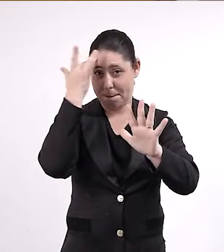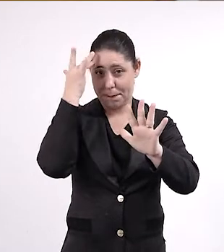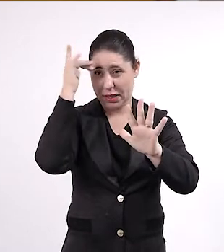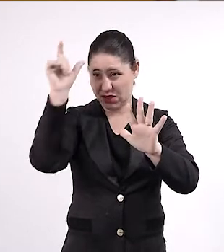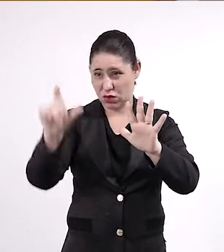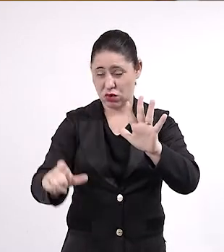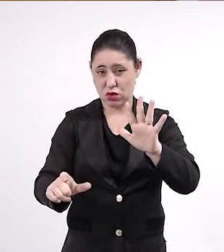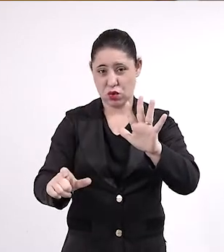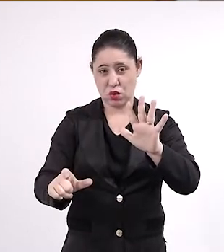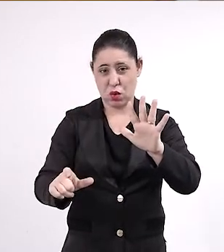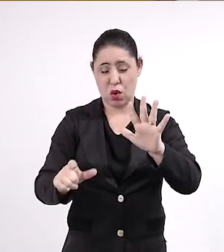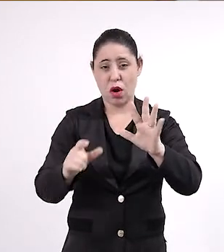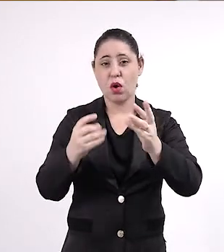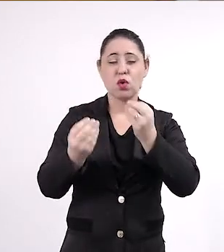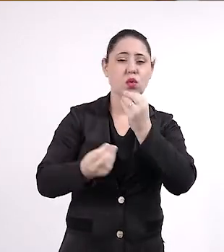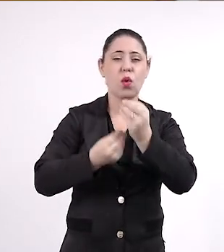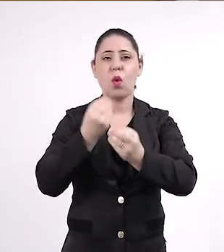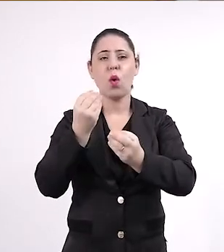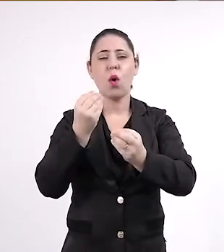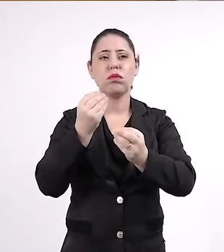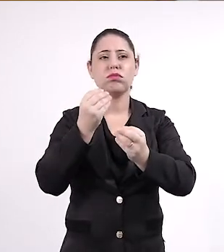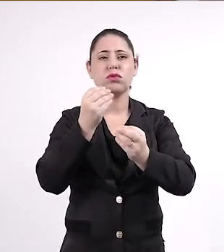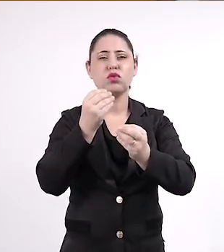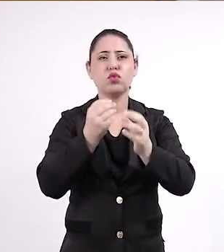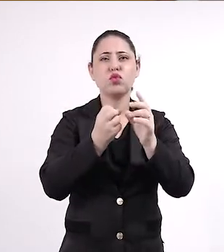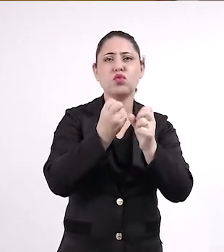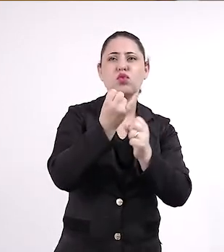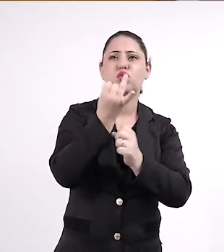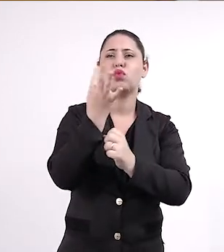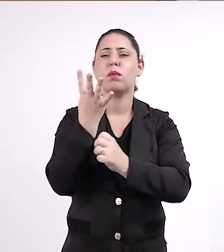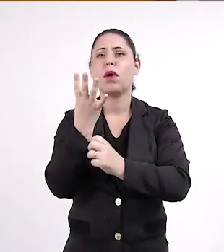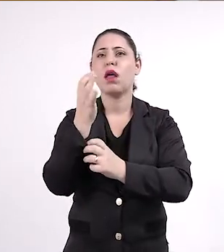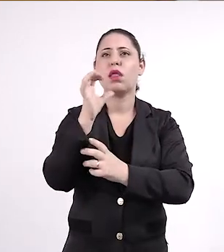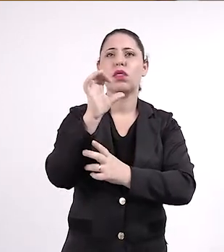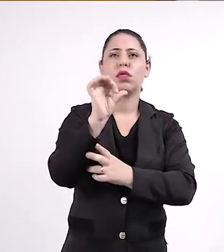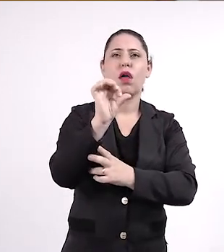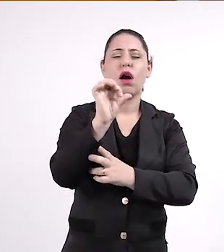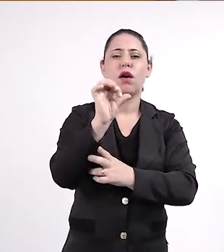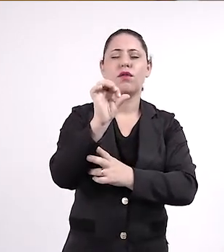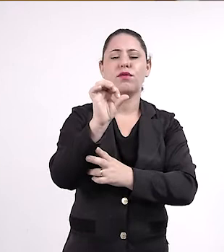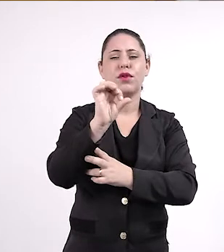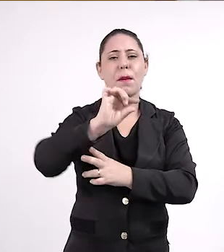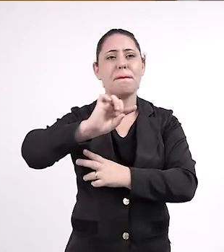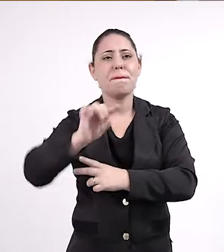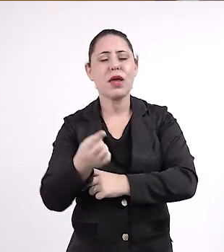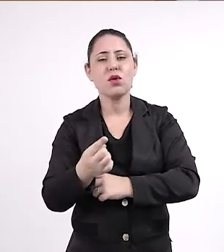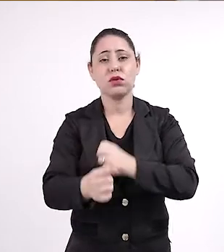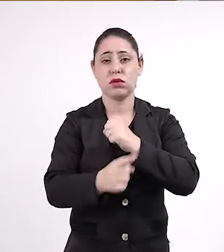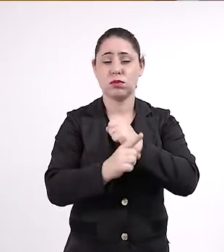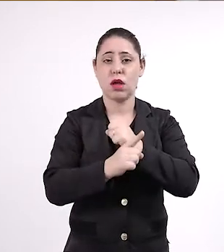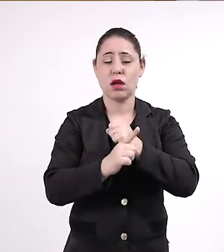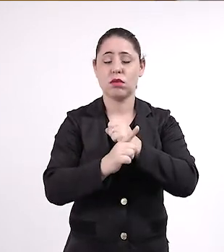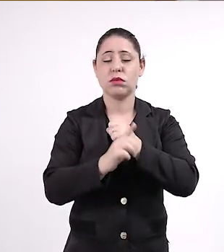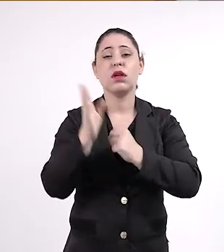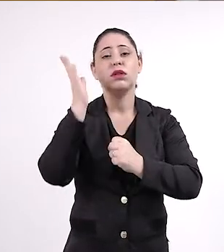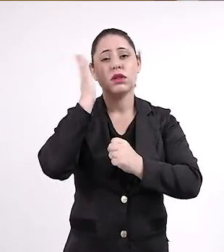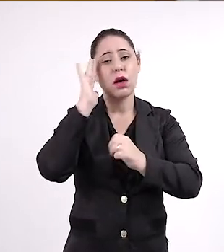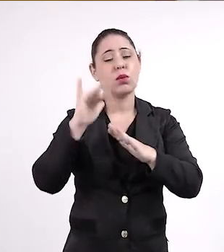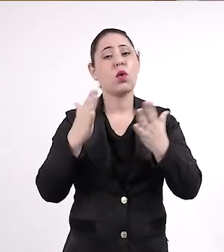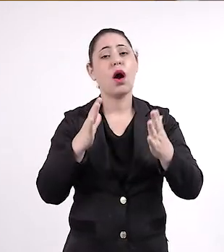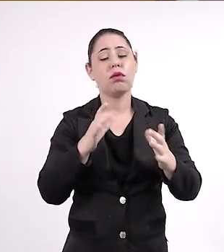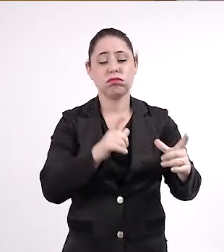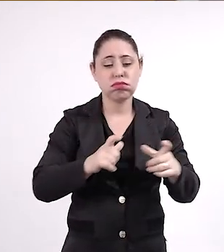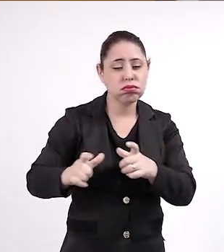para o nosso telespectador segmentos desses números, quer dizer, em quase 9 mil atendimentos, a gente já pode apontar quais